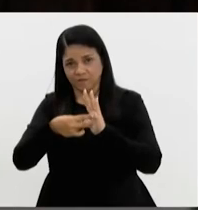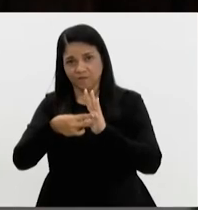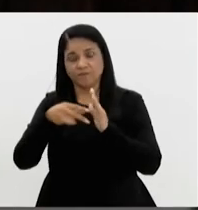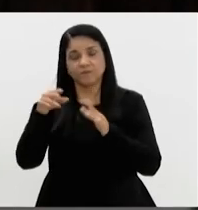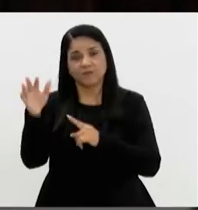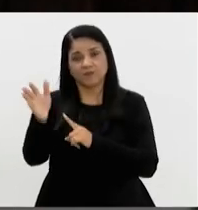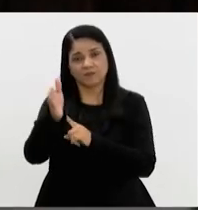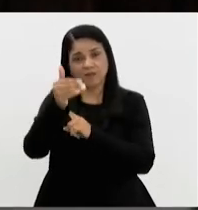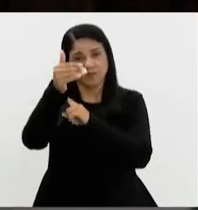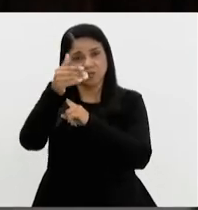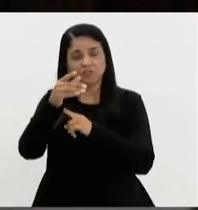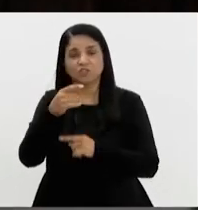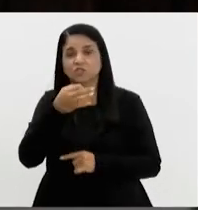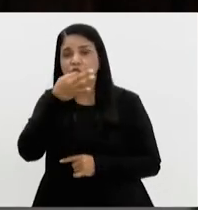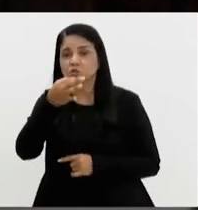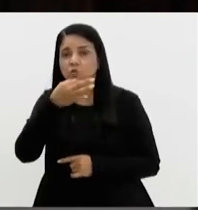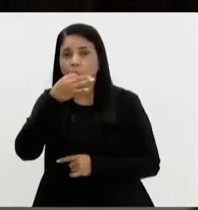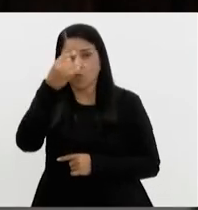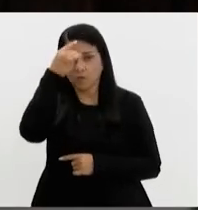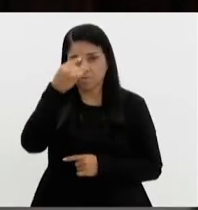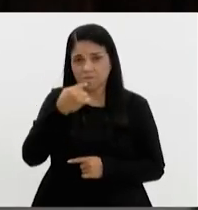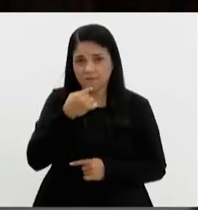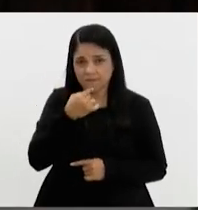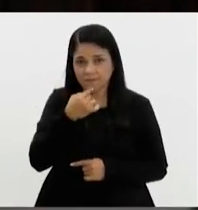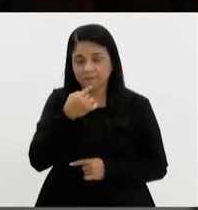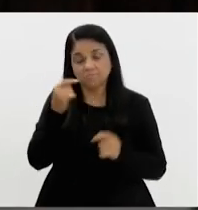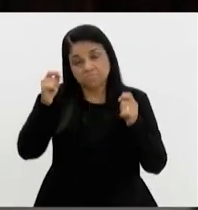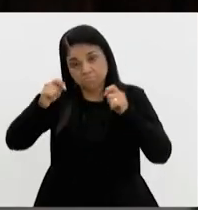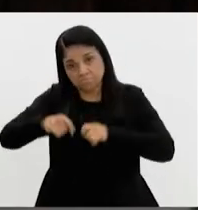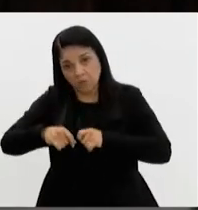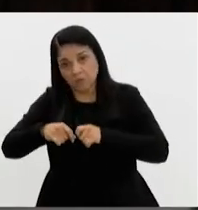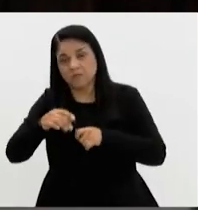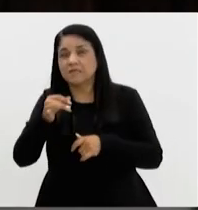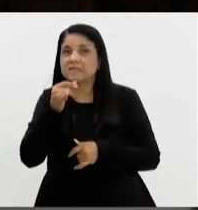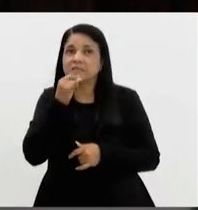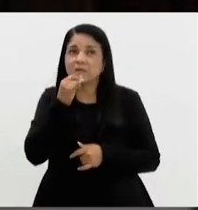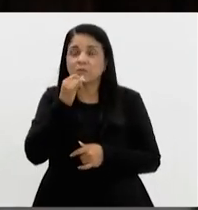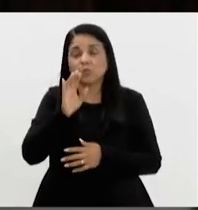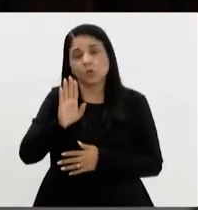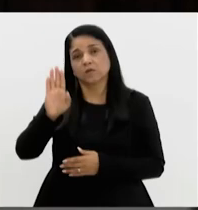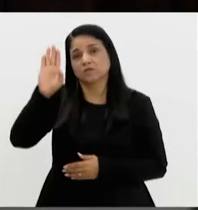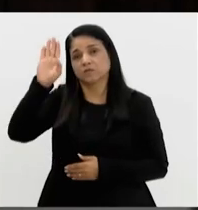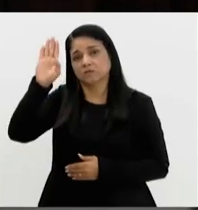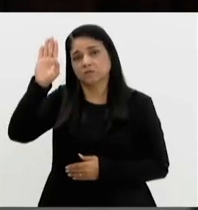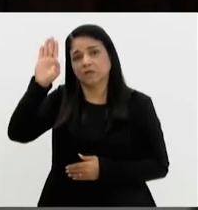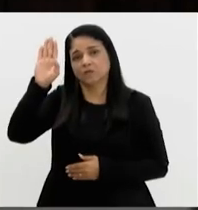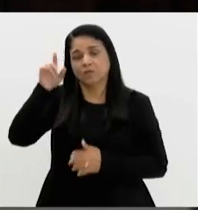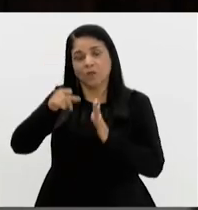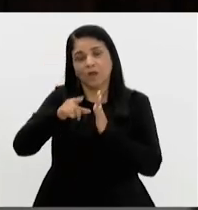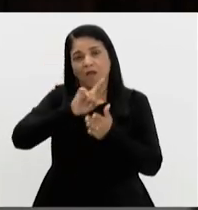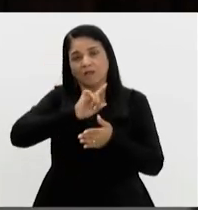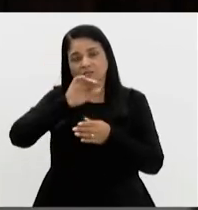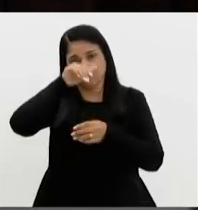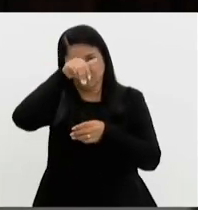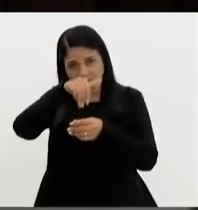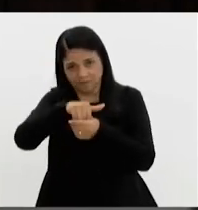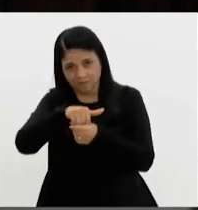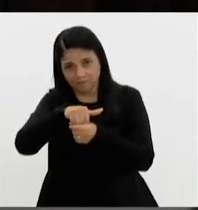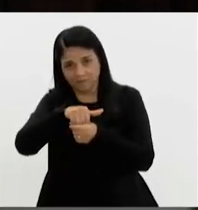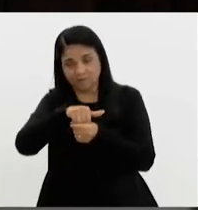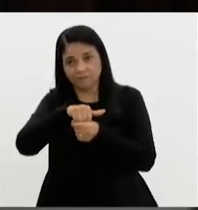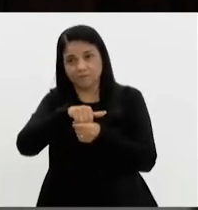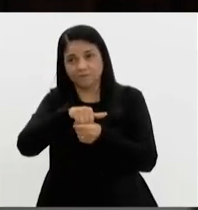tecnologia de sons imagens de modo que possam permitir que por exemplo um candidato às vésperas da eleição